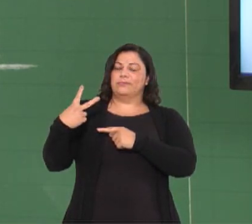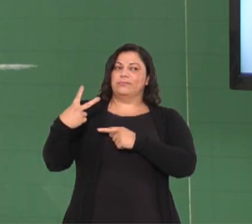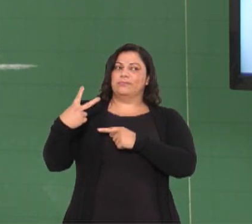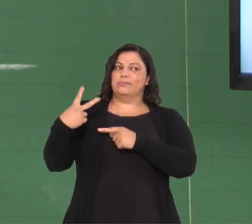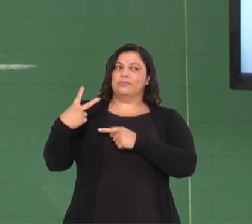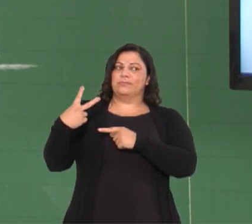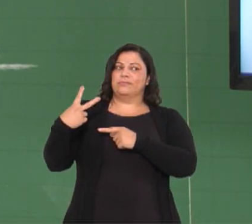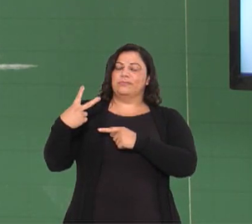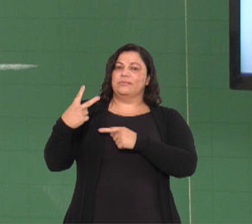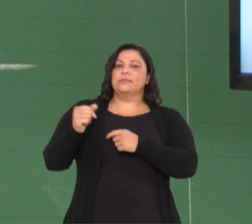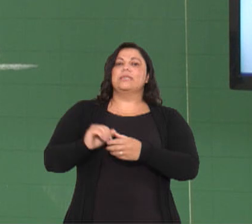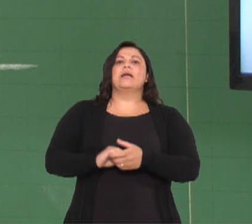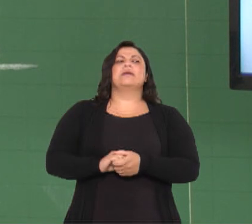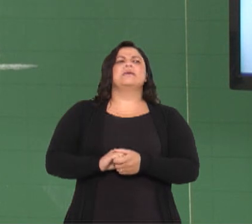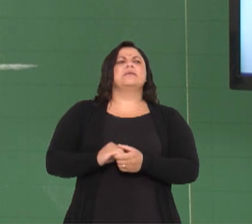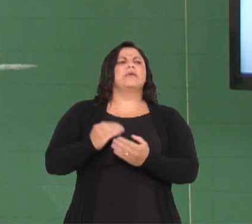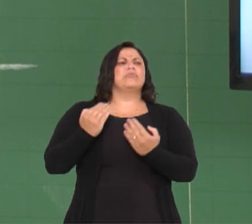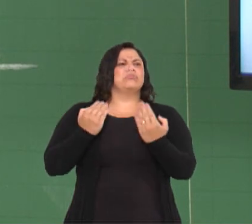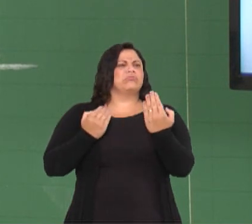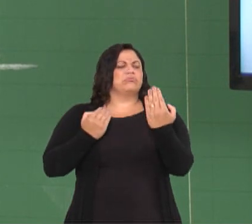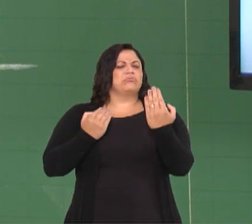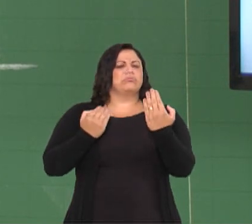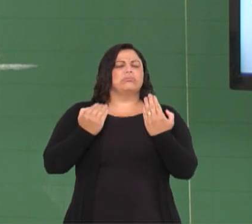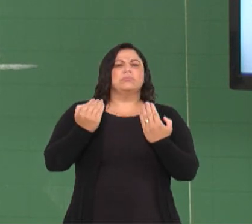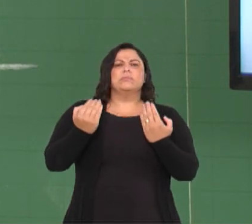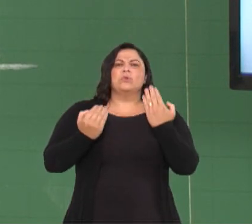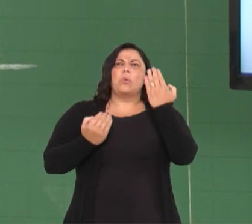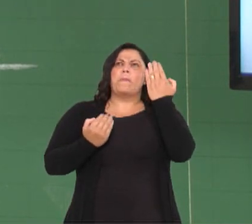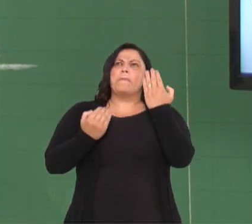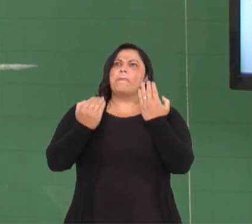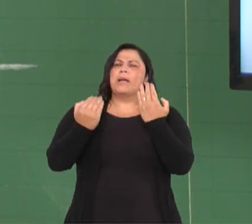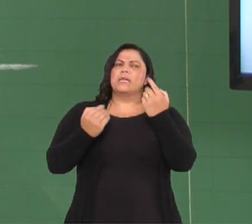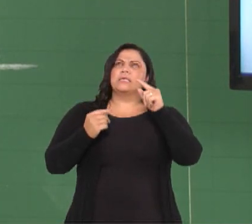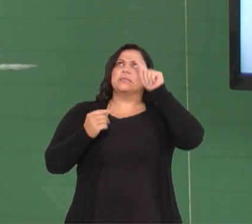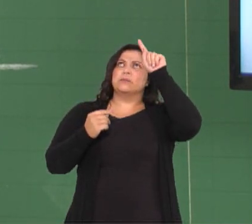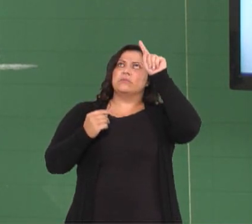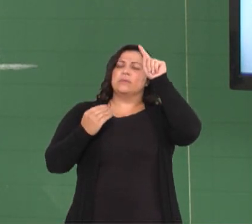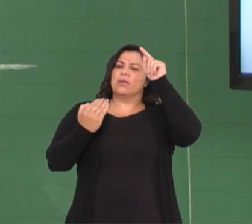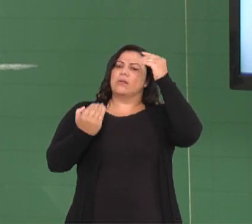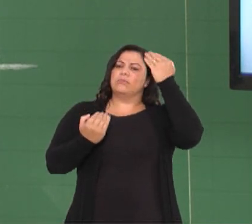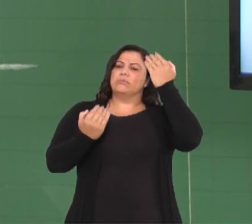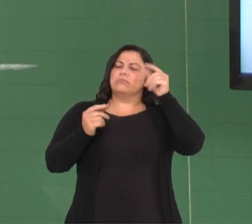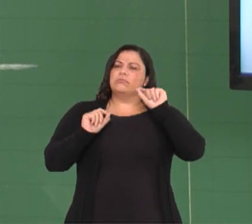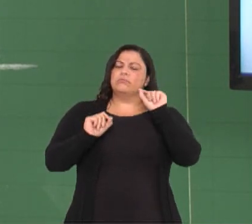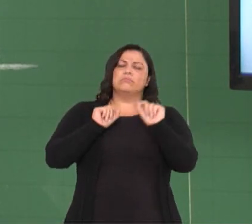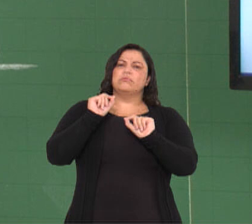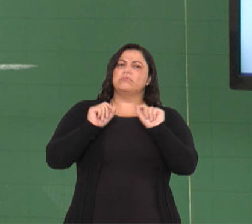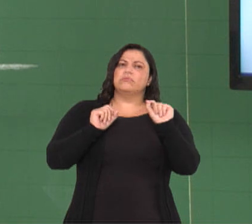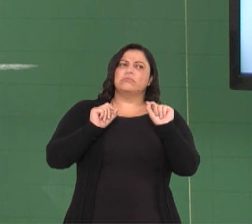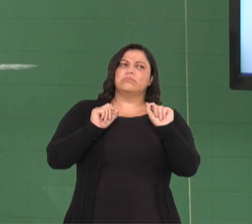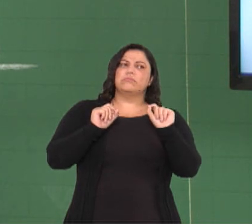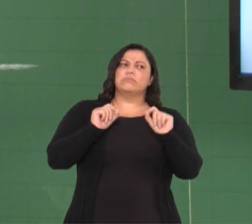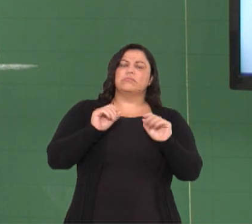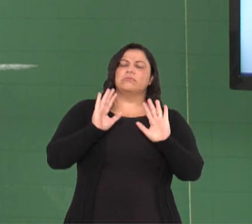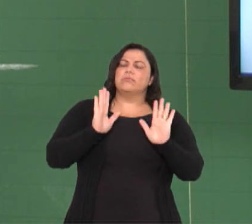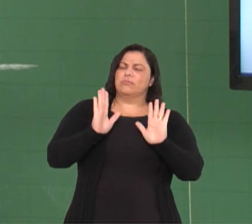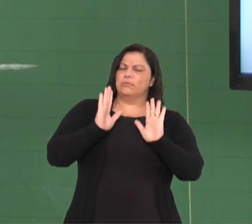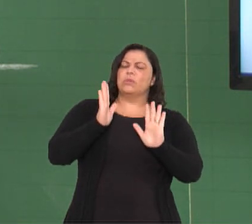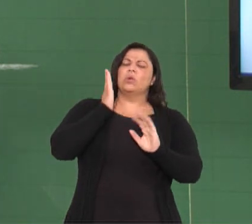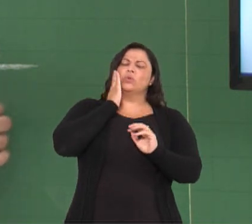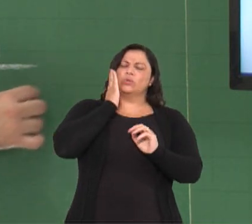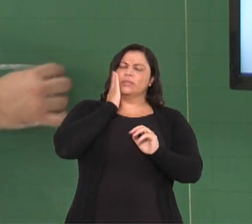Aqui a gente tem que fazer uma comparação com o dado inicial que a gente tinha. Perceba que parte dessa resposta nós sabemos quanto